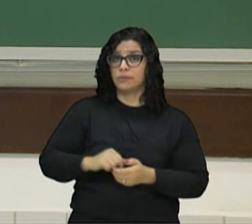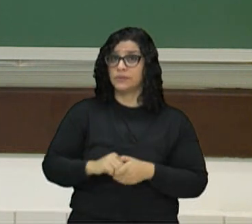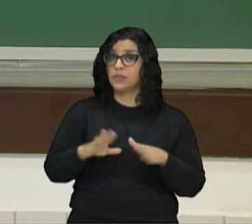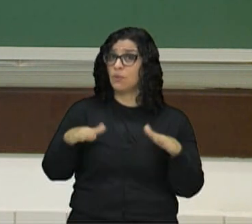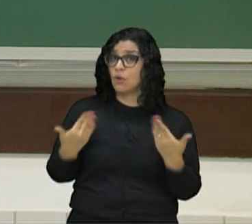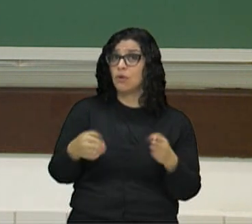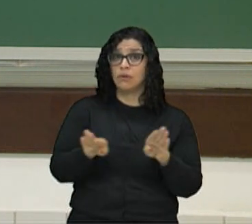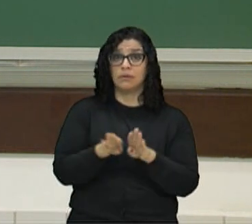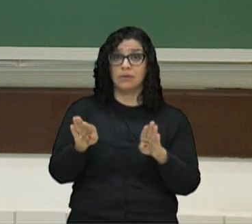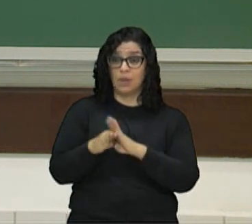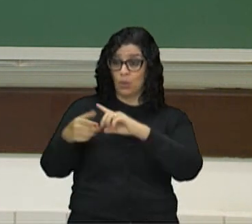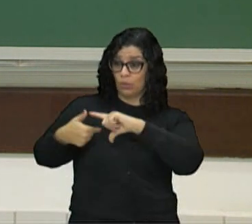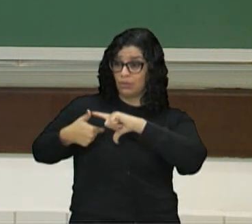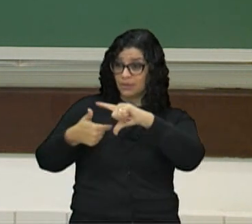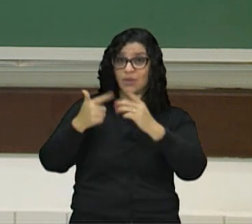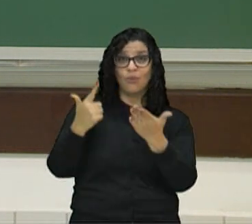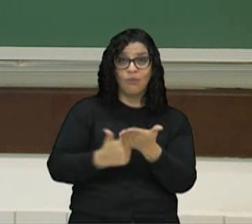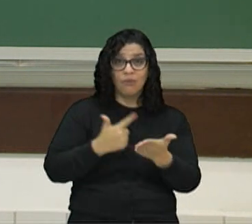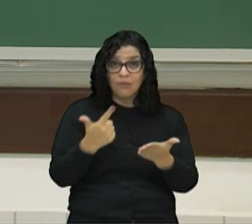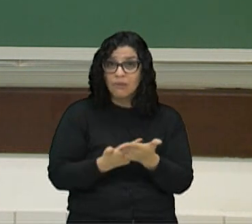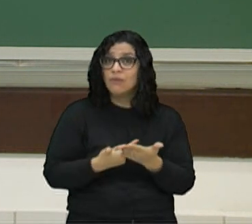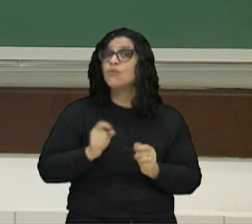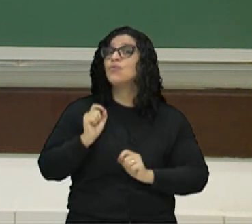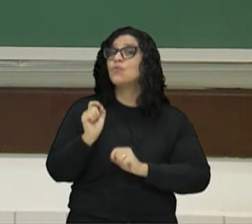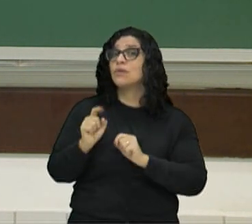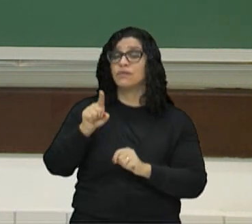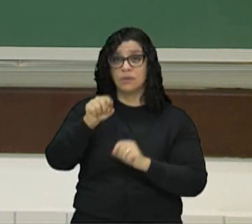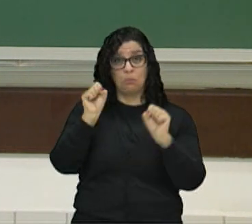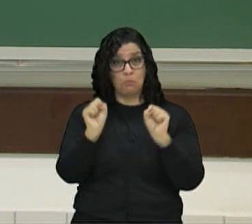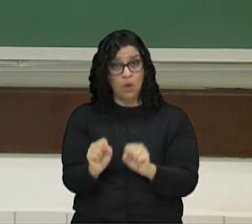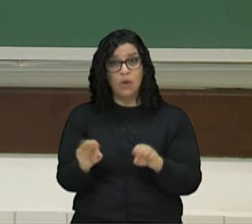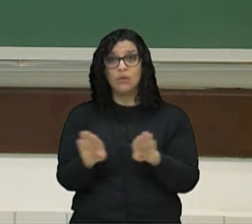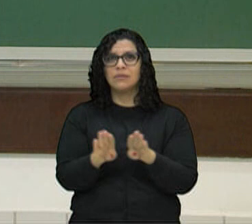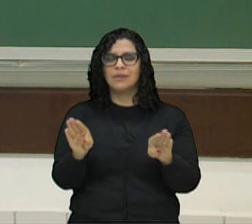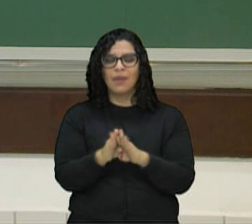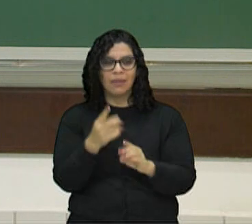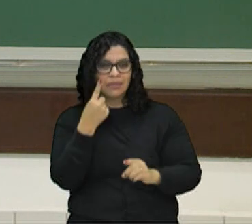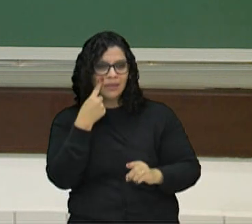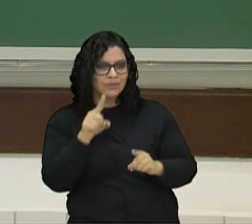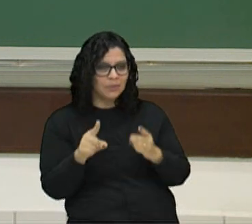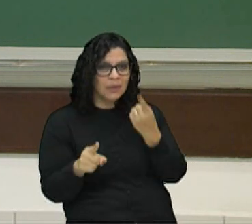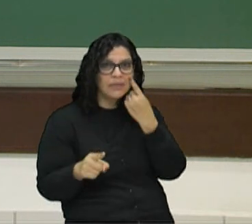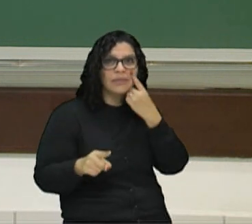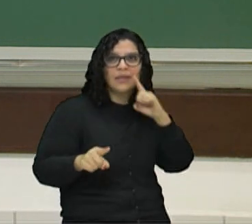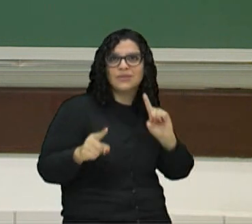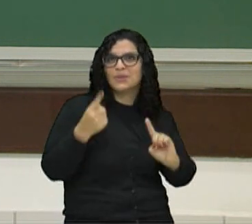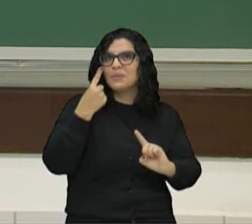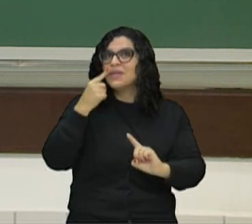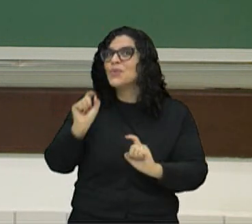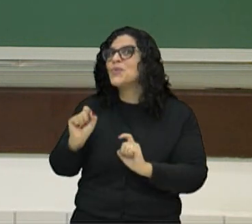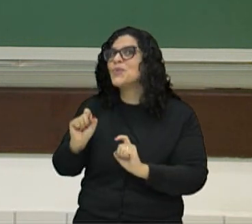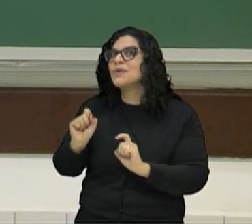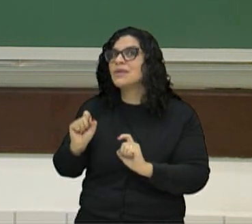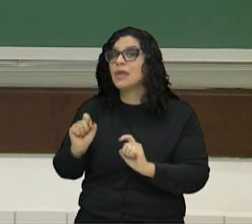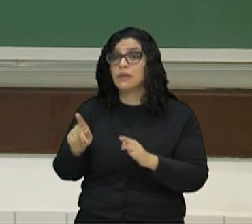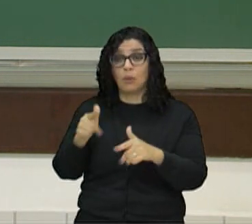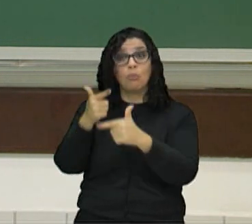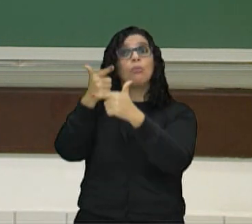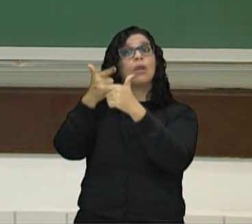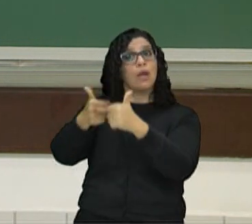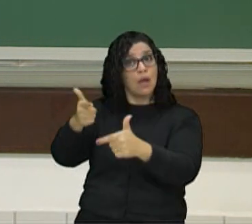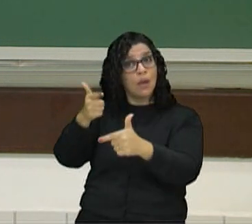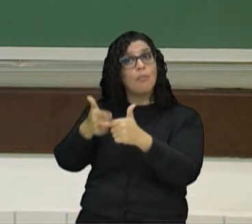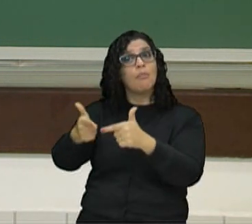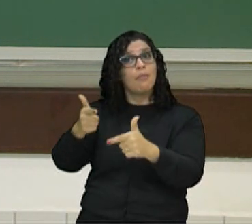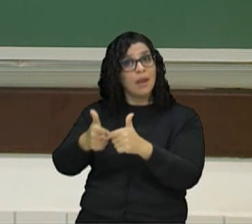Com os clássicos, além do mais, você pode descobrir os grandes conflitos